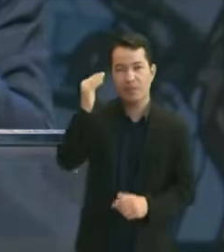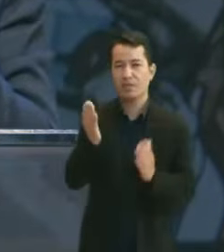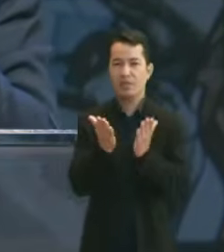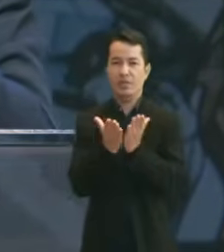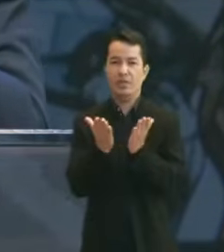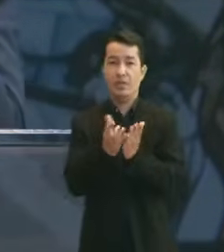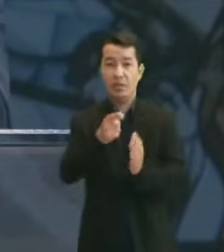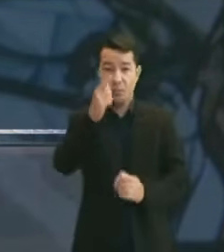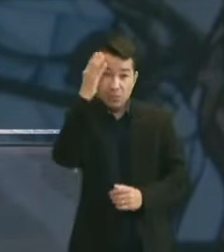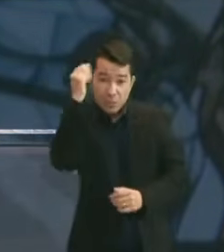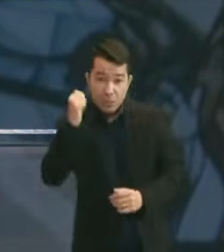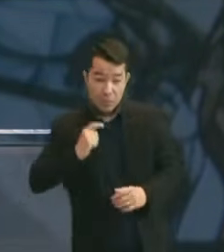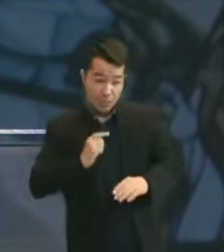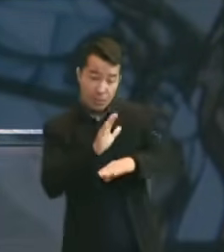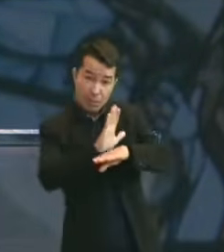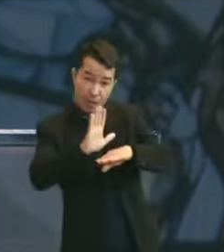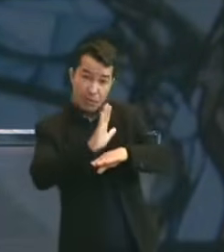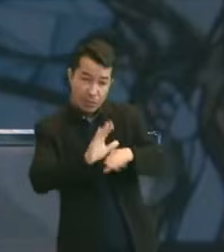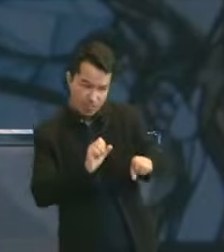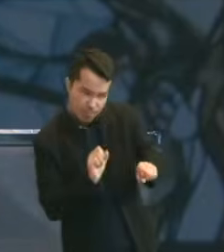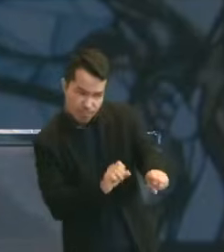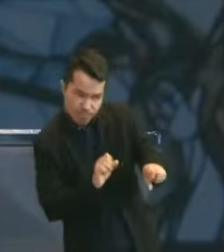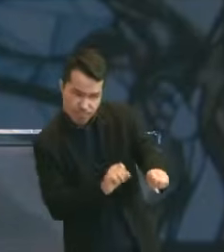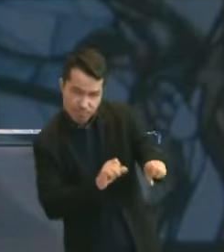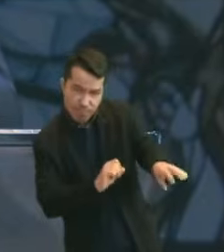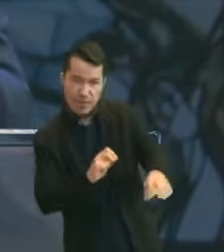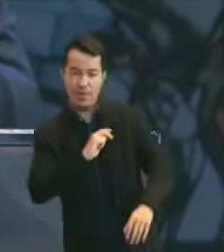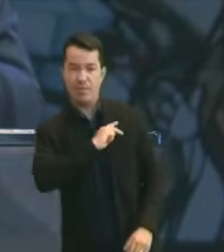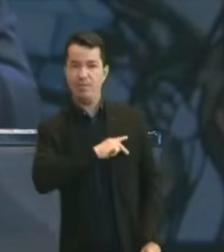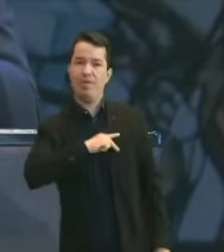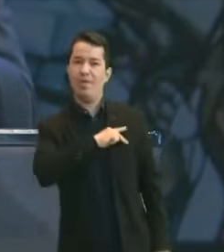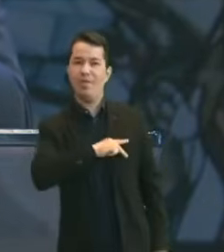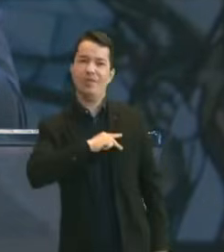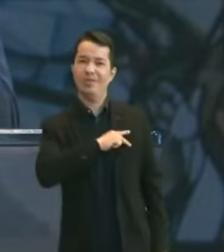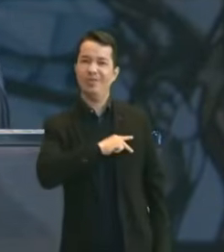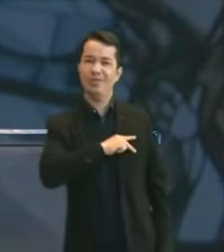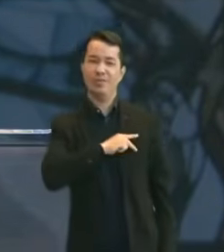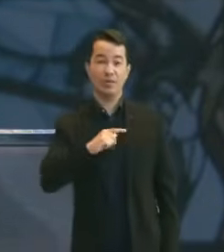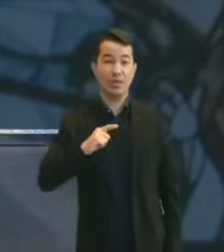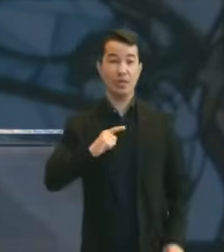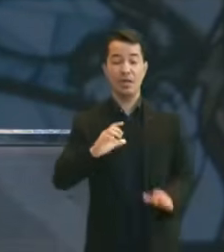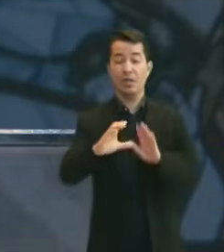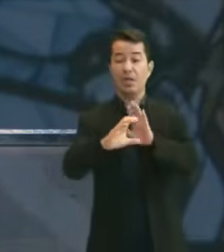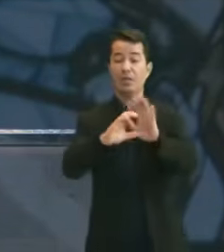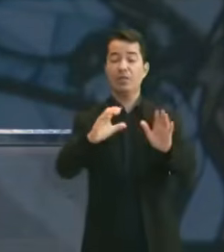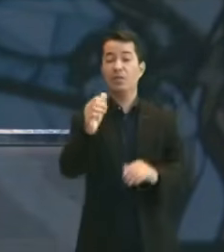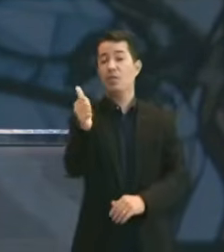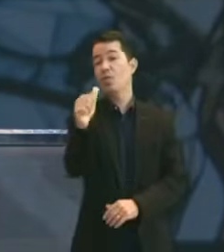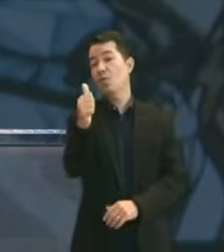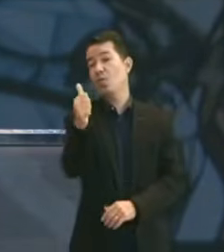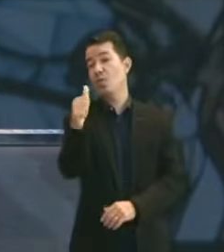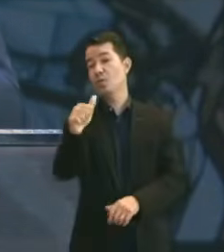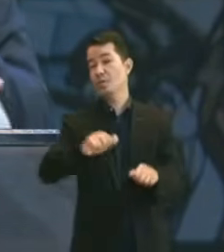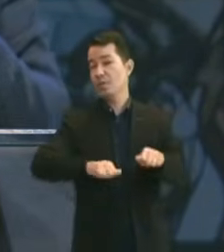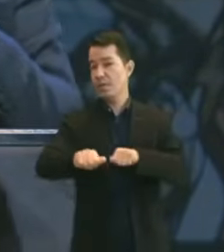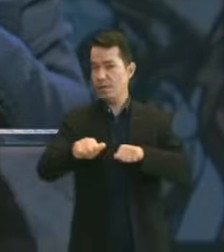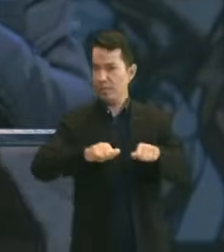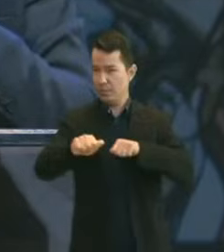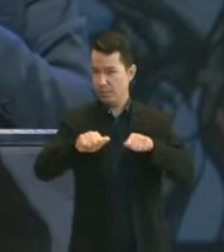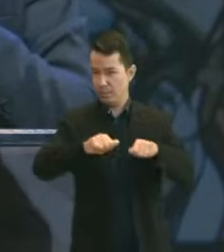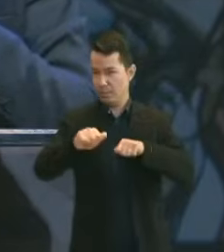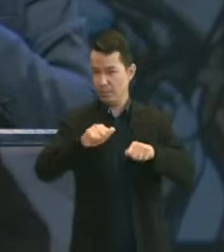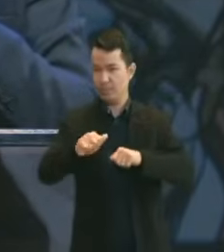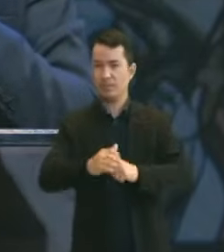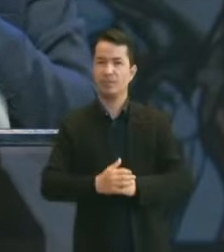que Barnabé fez com o apóstolo Paulo. Agora a gente vai se encontrar no capítulo 11 do livro de Atos. Vira aí